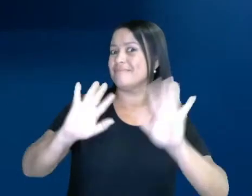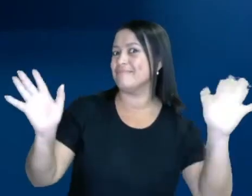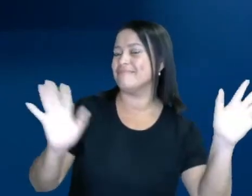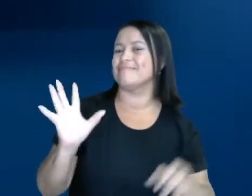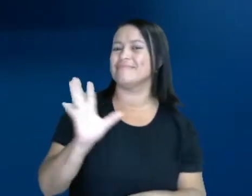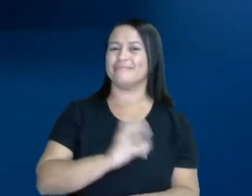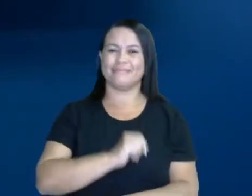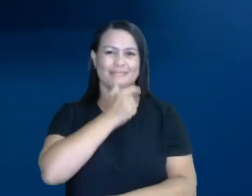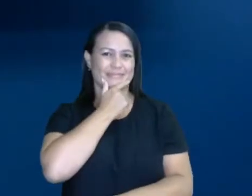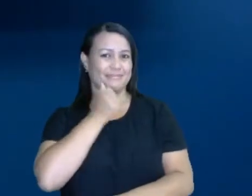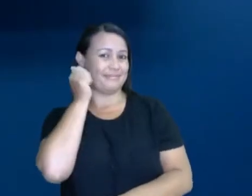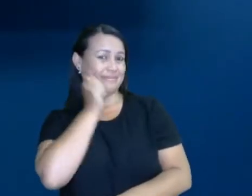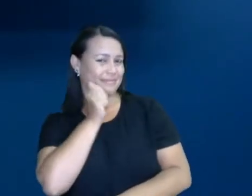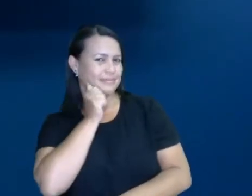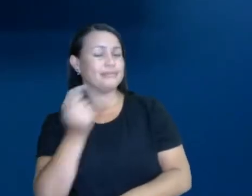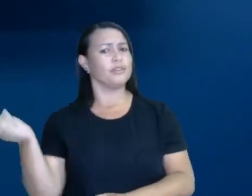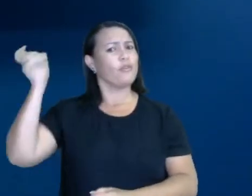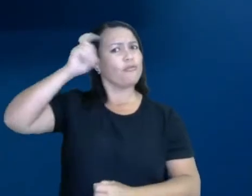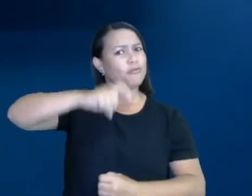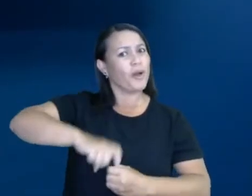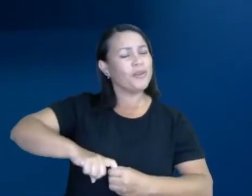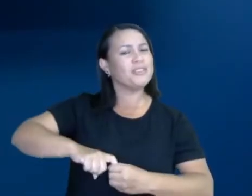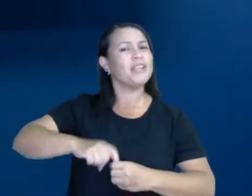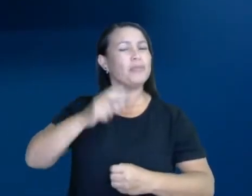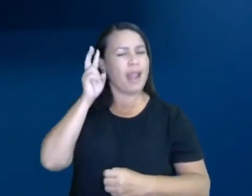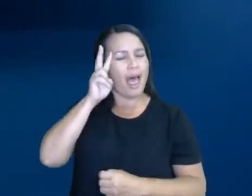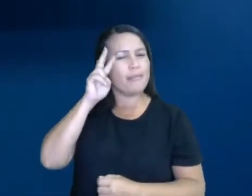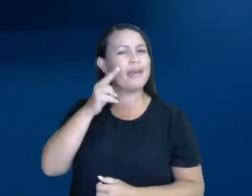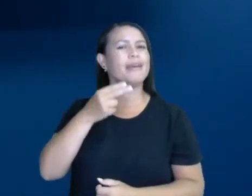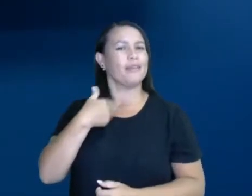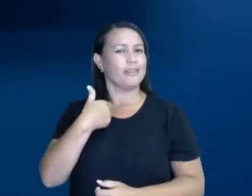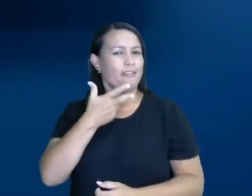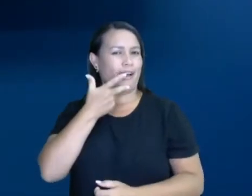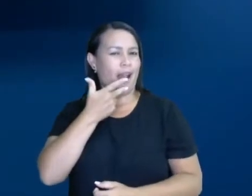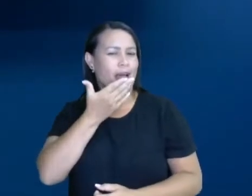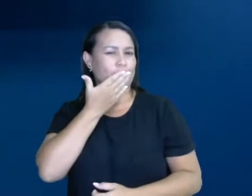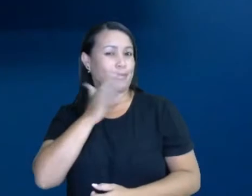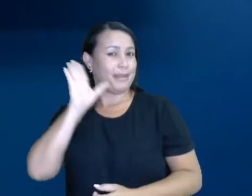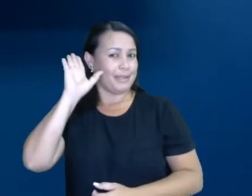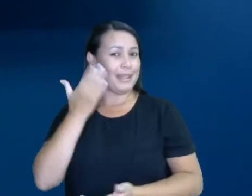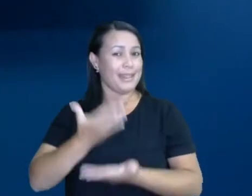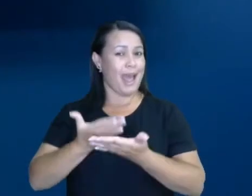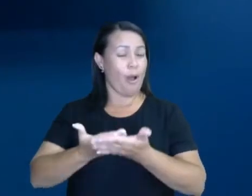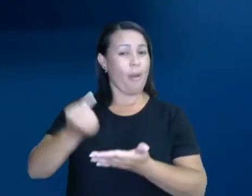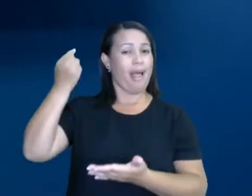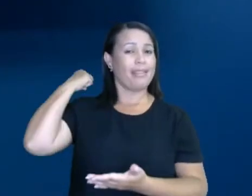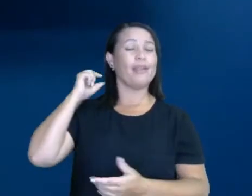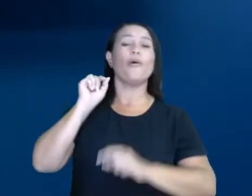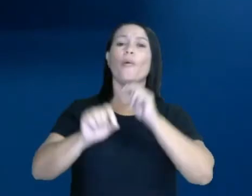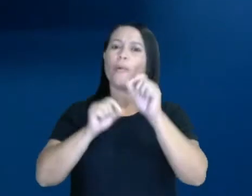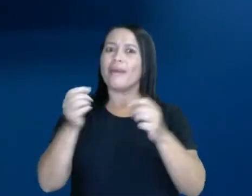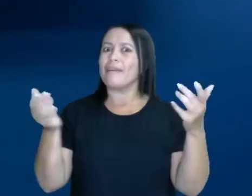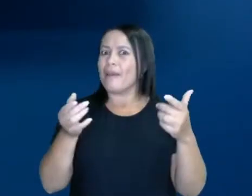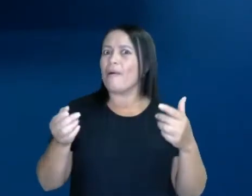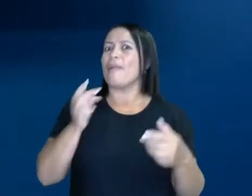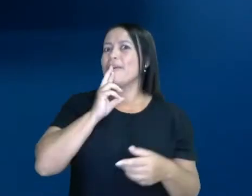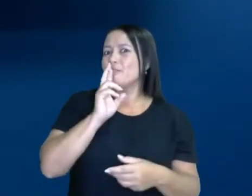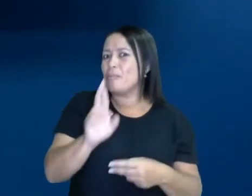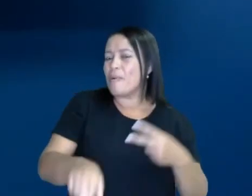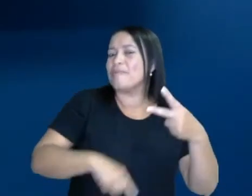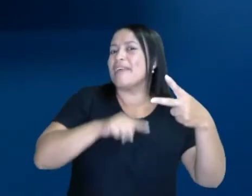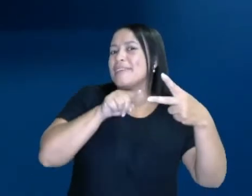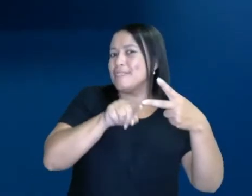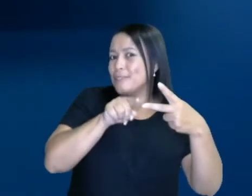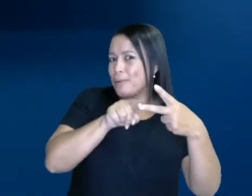Olá, meus amores e minhas amoras, estamos de volta. Eu prometi a vocês que na aula anterior, que nessa eu responderia a segunda questão, né,